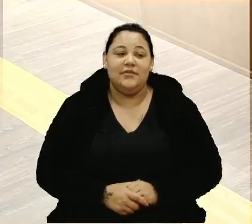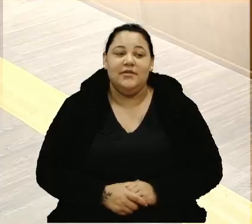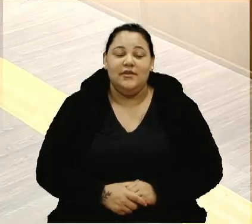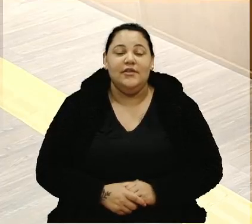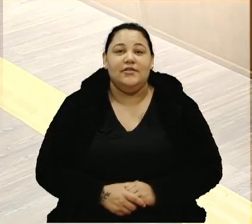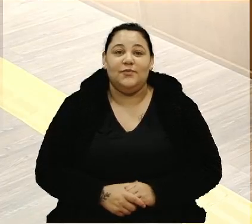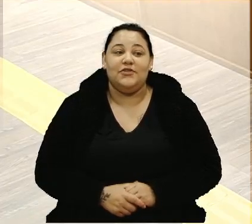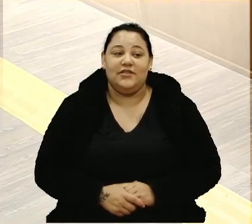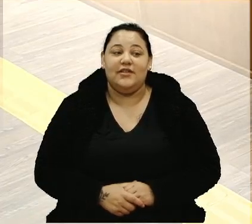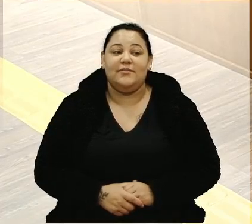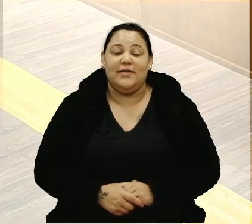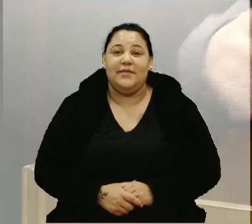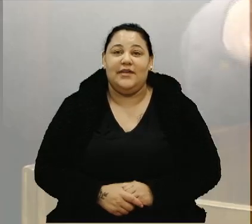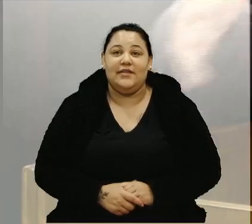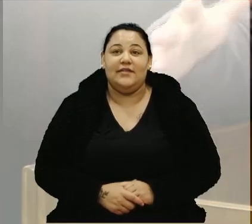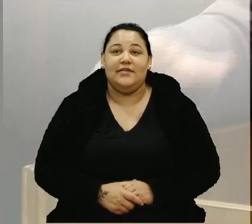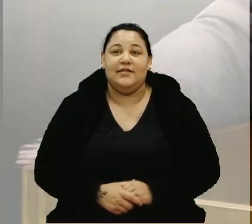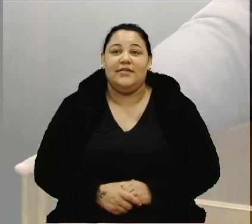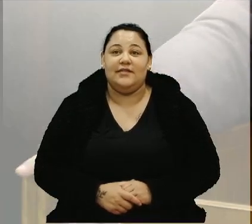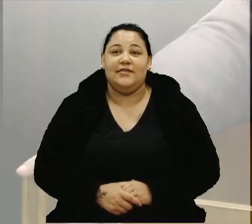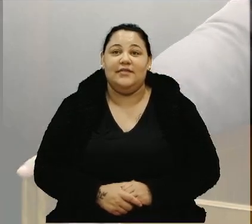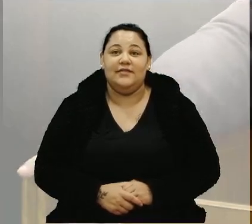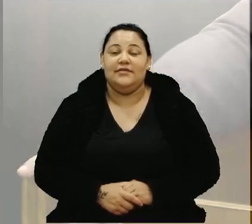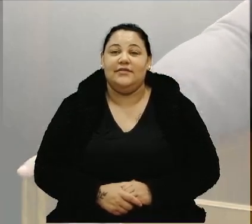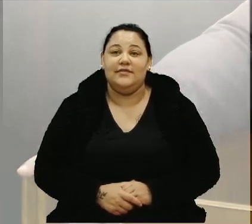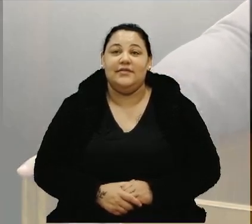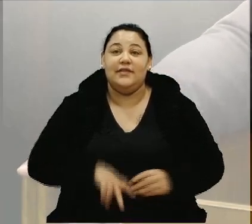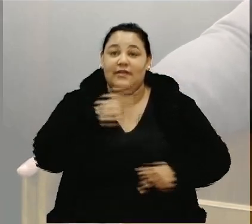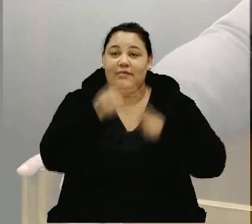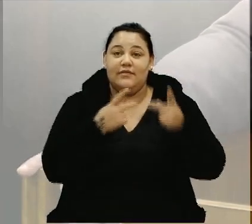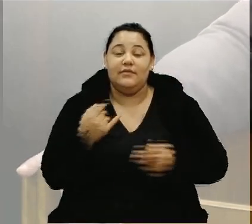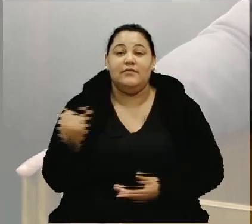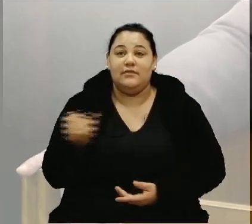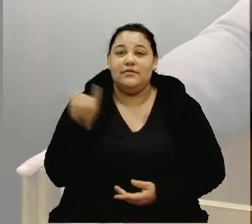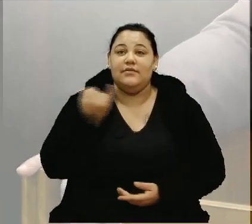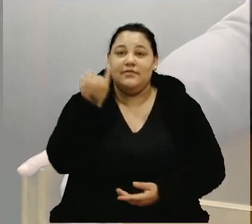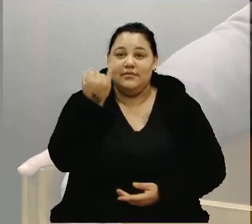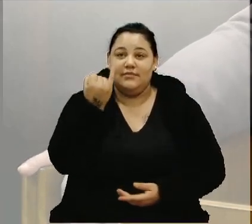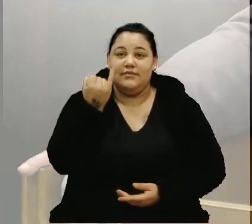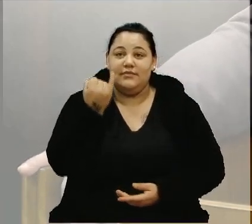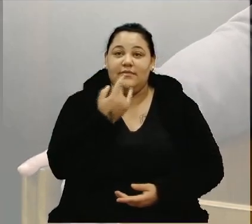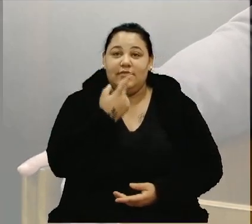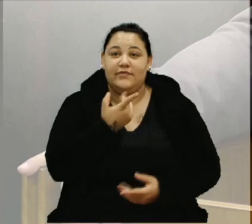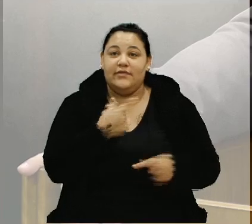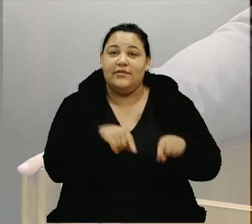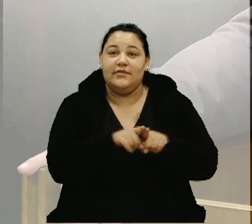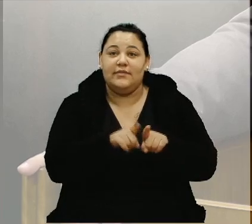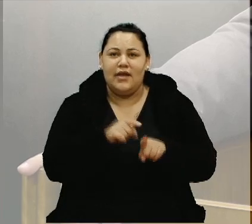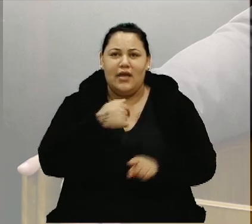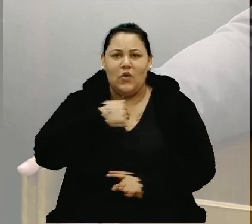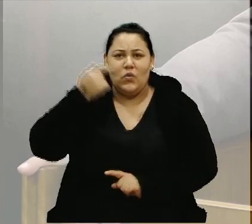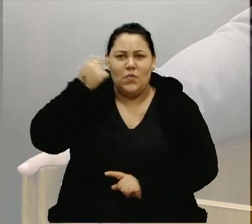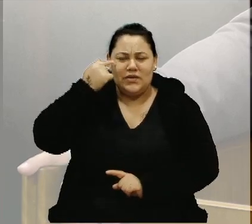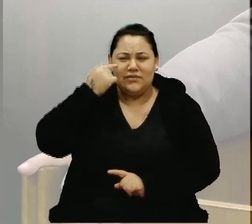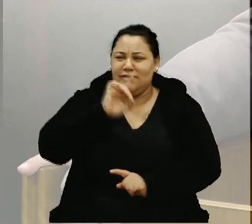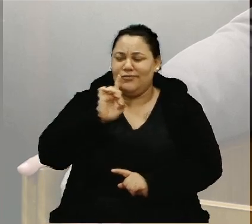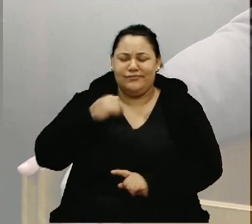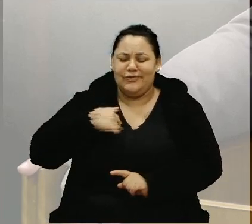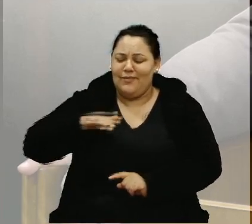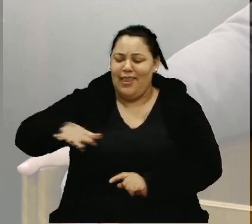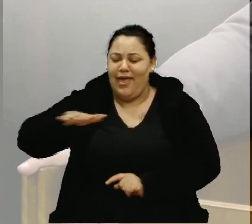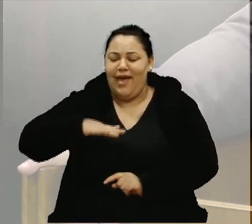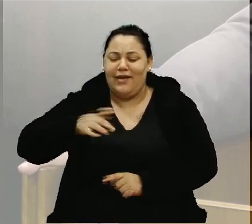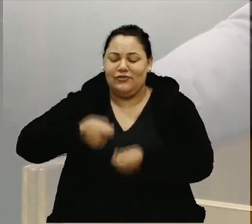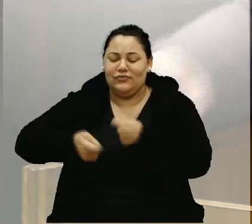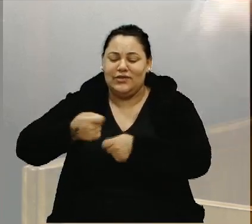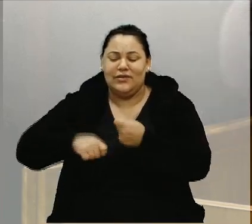Gente, o debate é importante e o parlamento é para falar. Eu fico pensando, eu não sou da área da administração, da